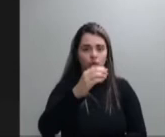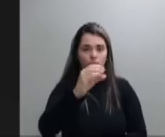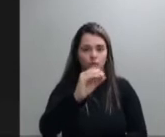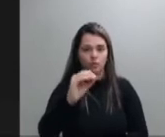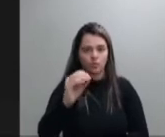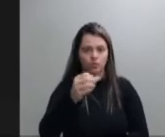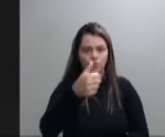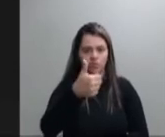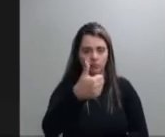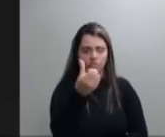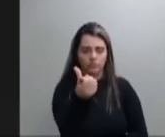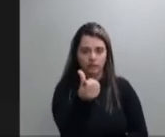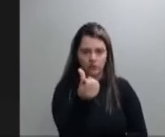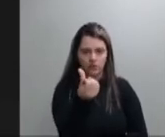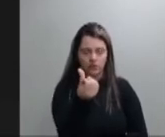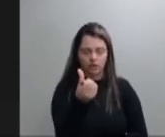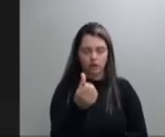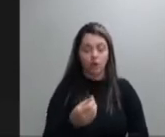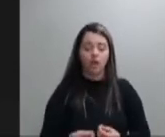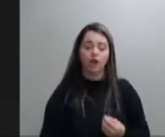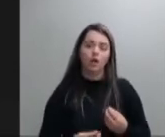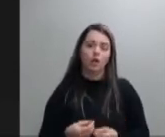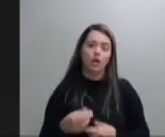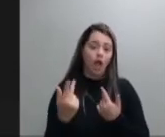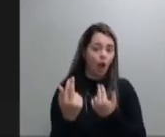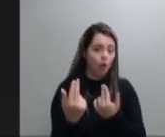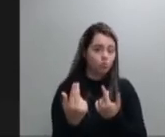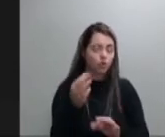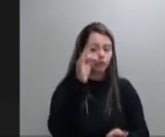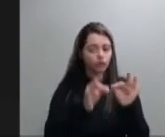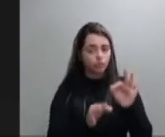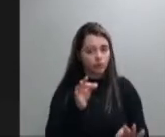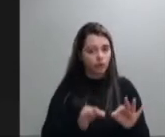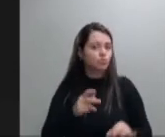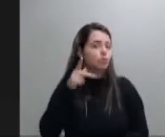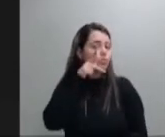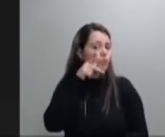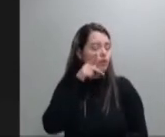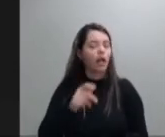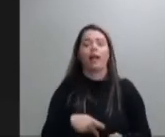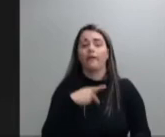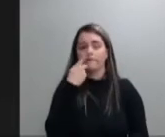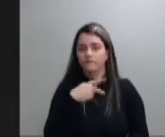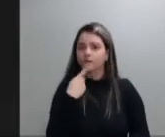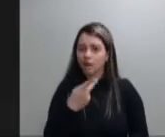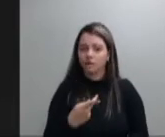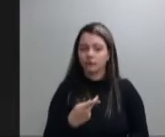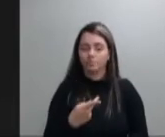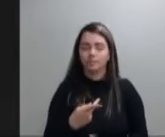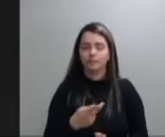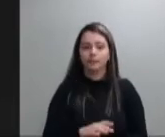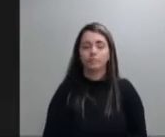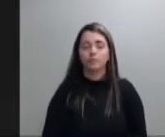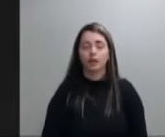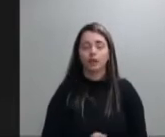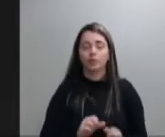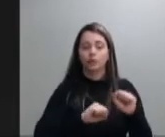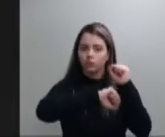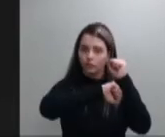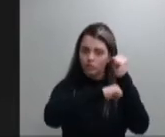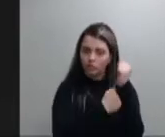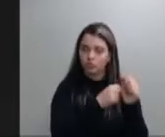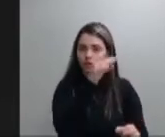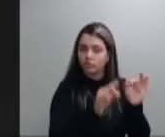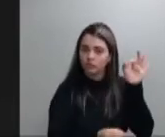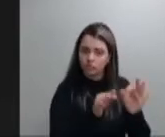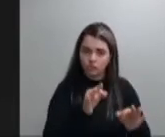Tribunal de Justiça do Piauí e prestigia os princípios da isonomia e da segurança jurídica e aí mais um trecho